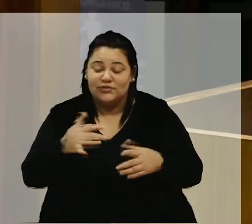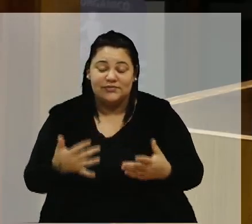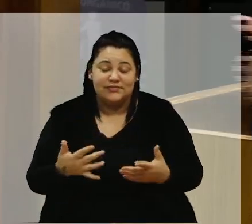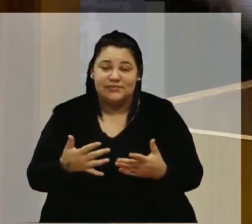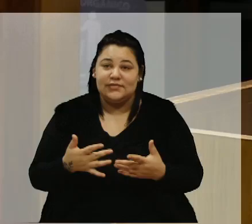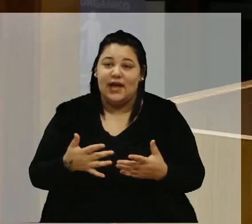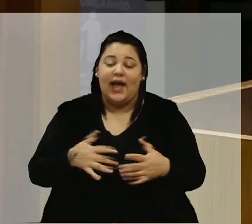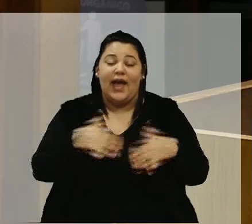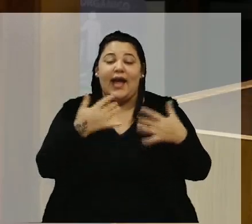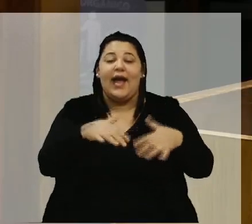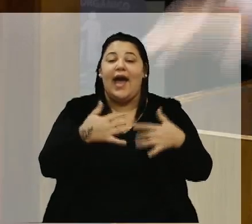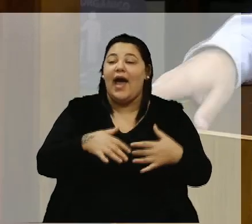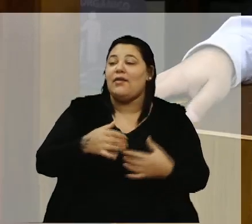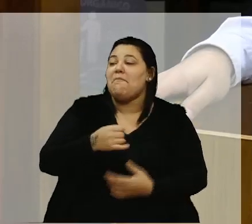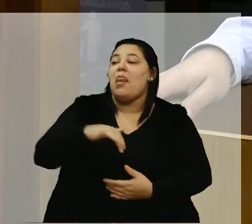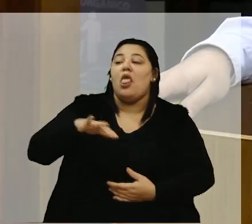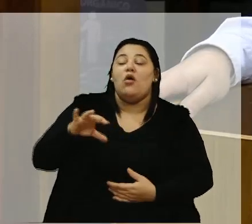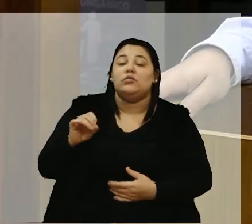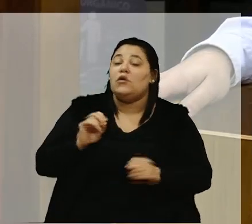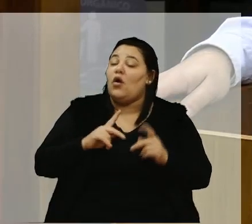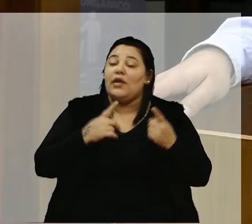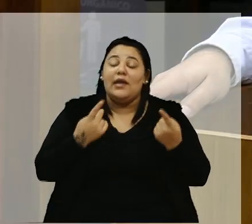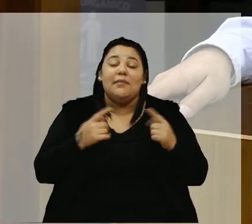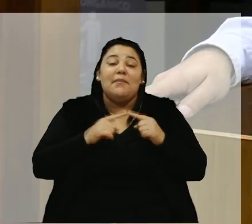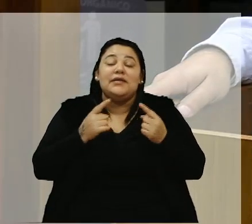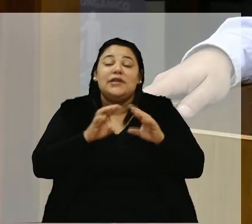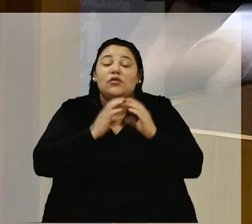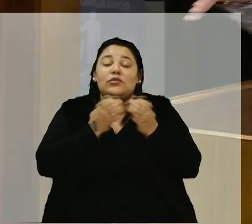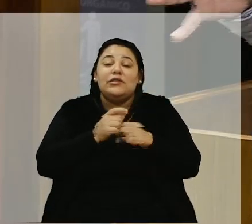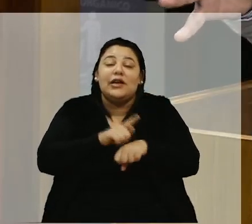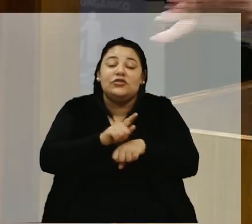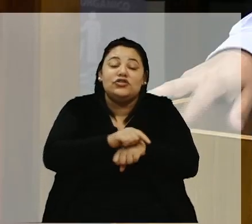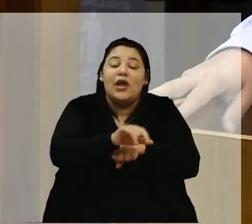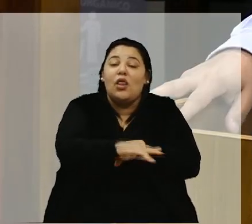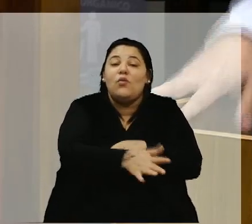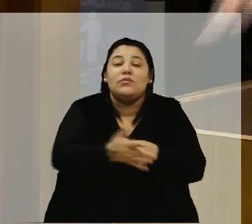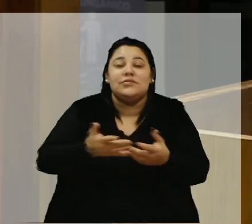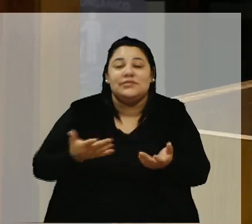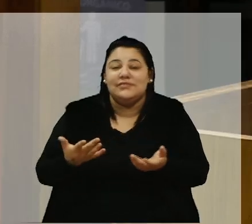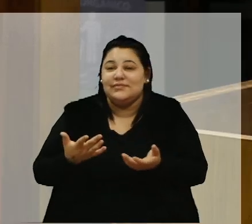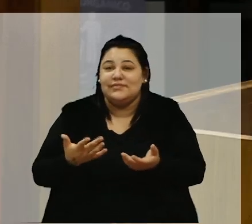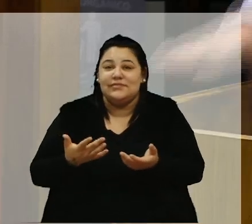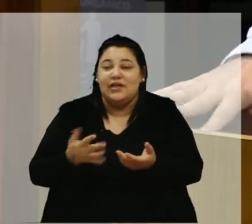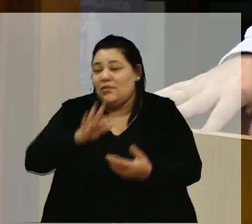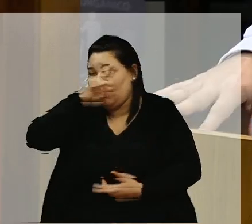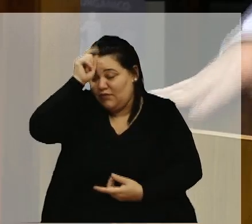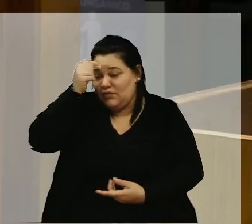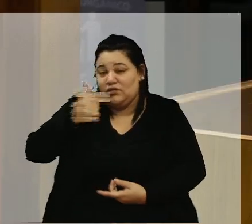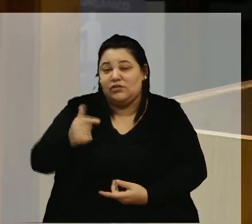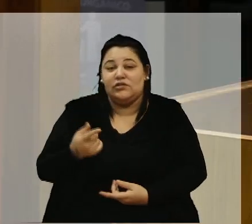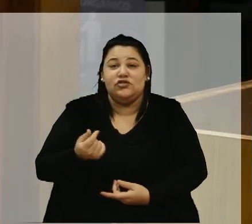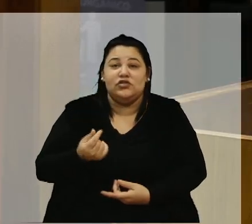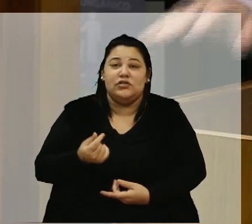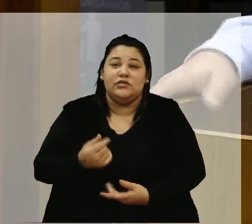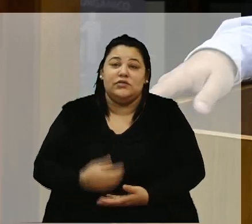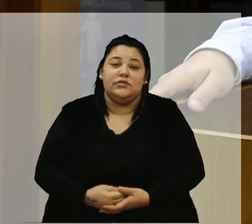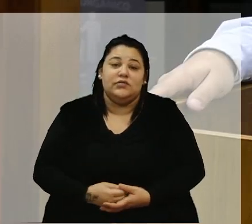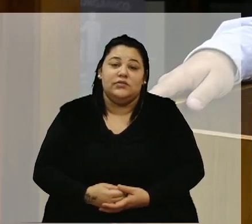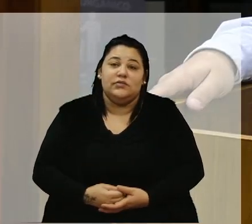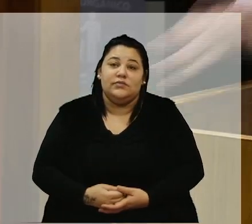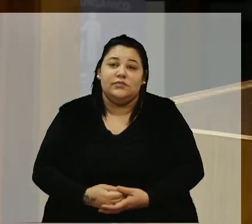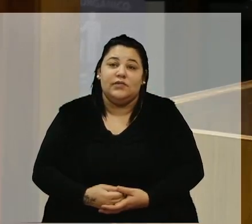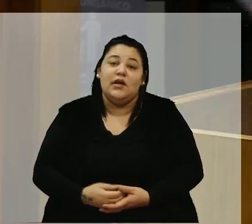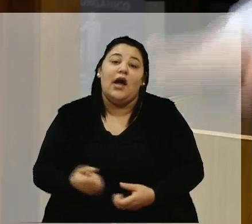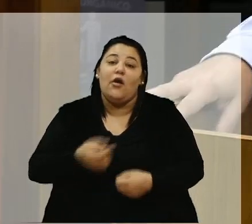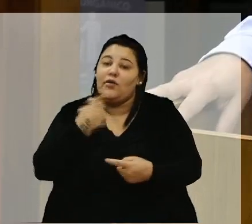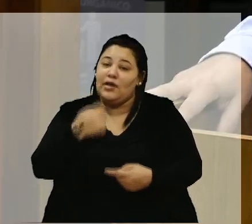de Galópolis vai cair dentro do Arroio Pinhal. Mas a prefeitura não tem esse dinheiro. Cristo Jesus, alguém tem que ir a